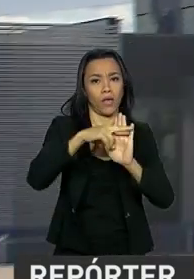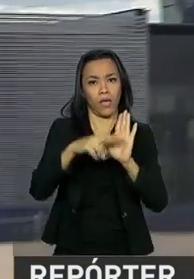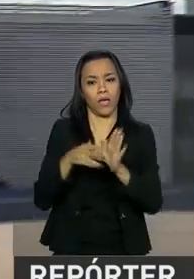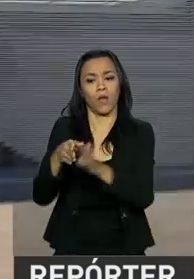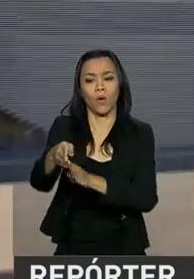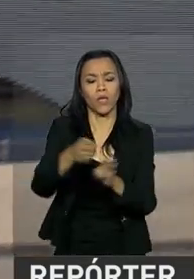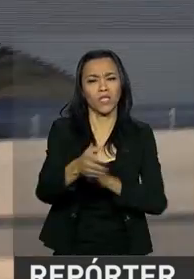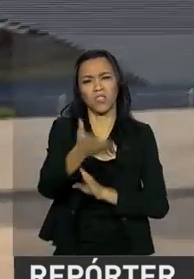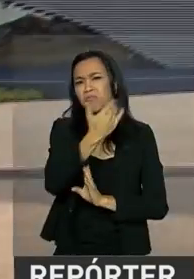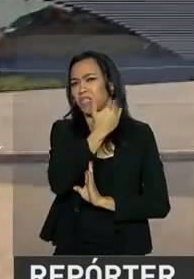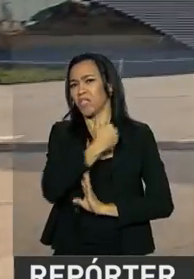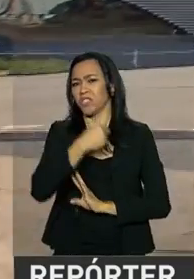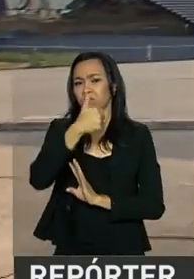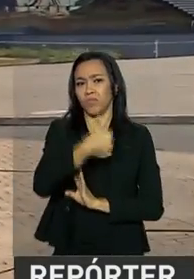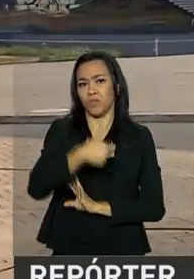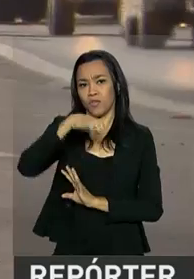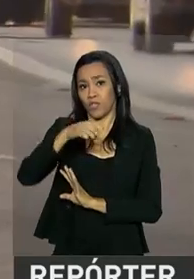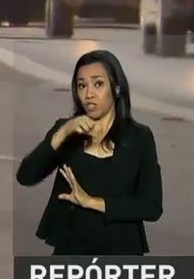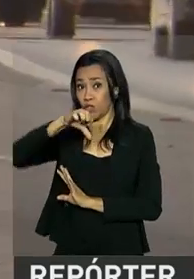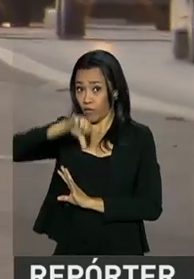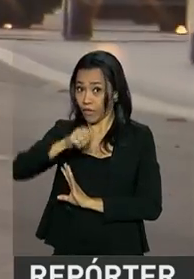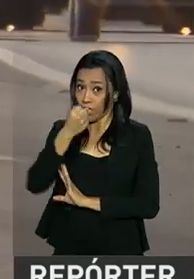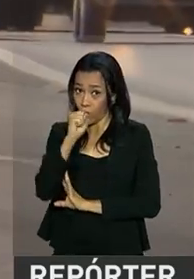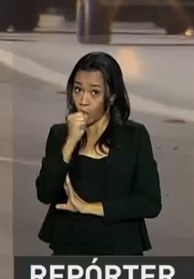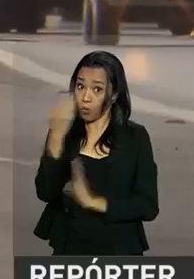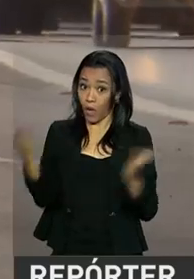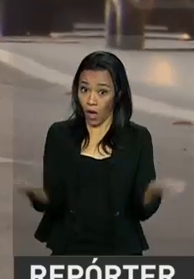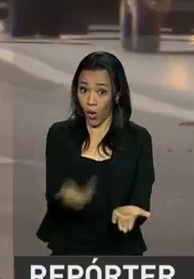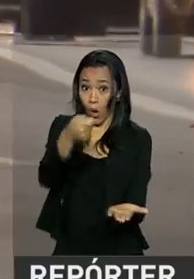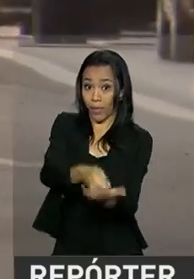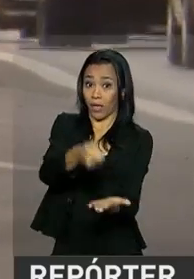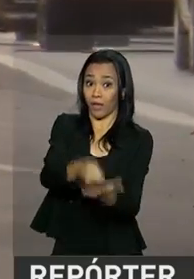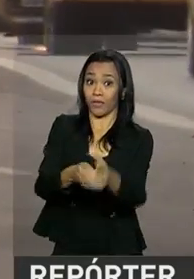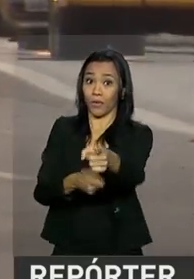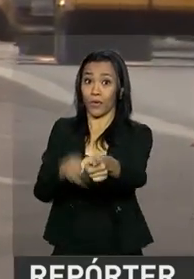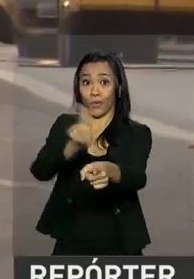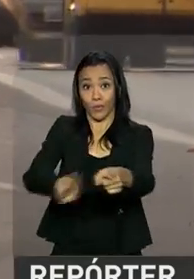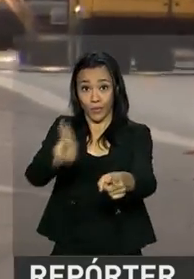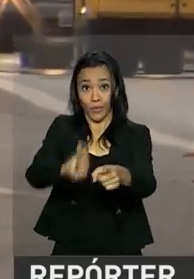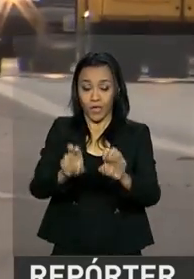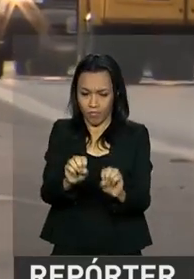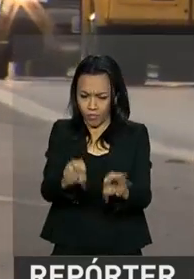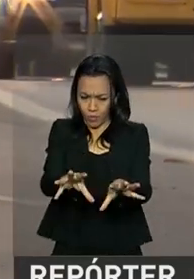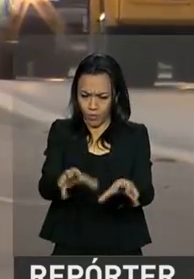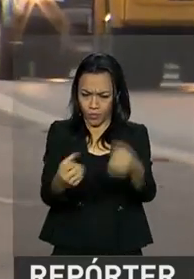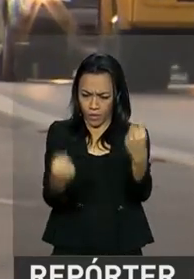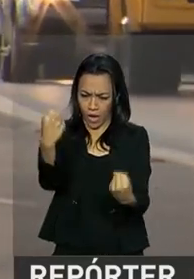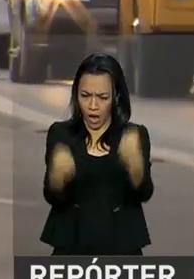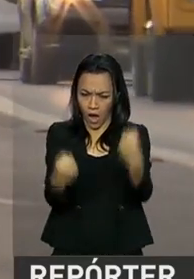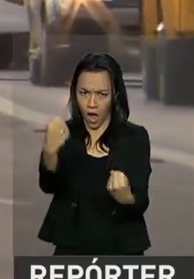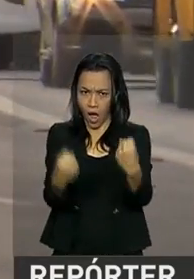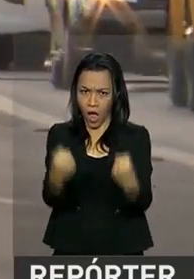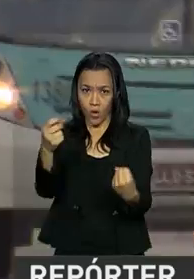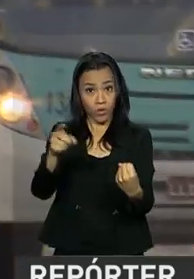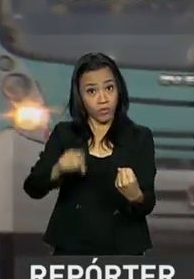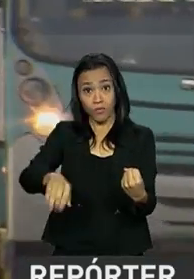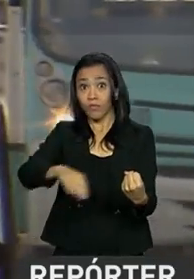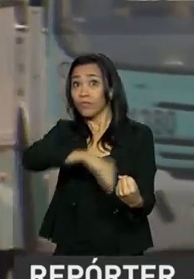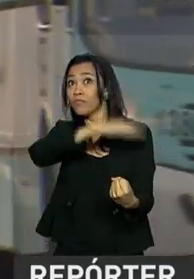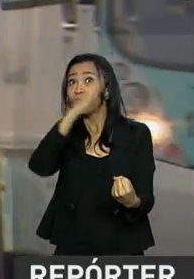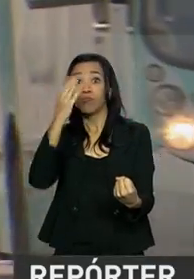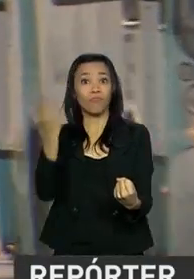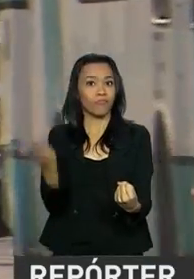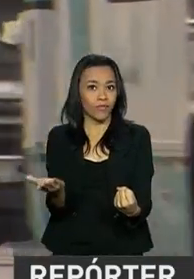trânsito desde 1998 agora é obrigatório usar faróis ligados durante o dia nas rodovias A